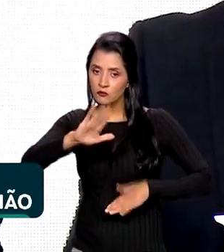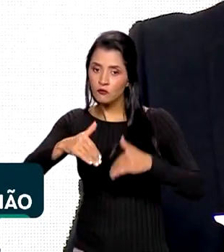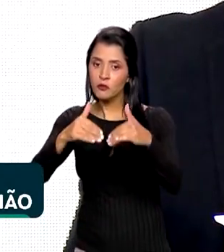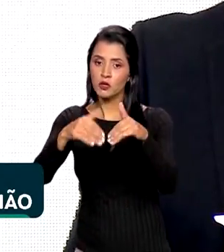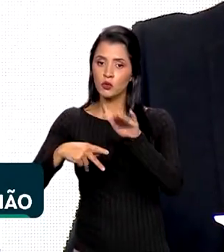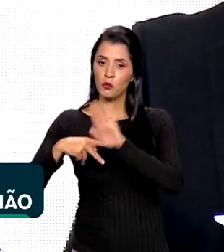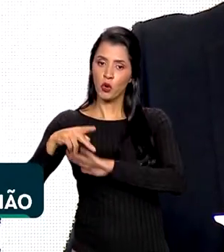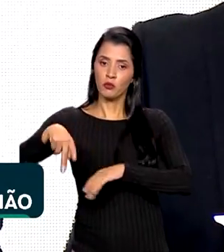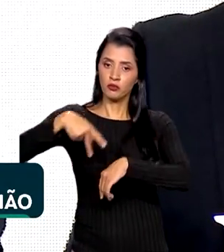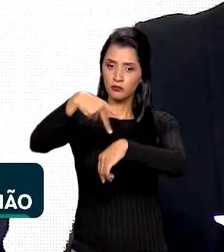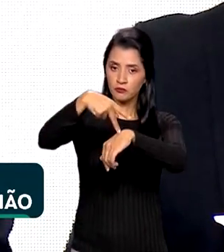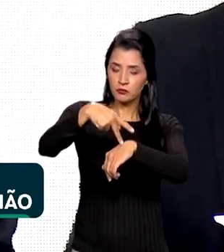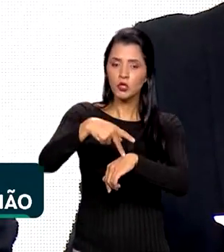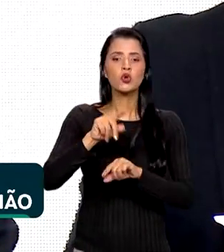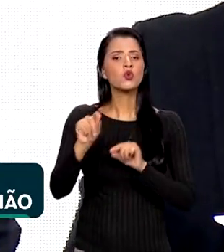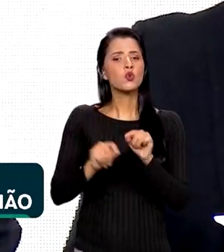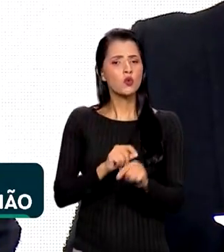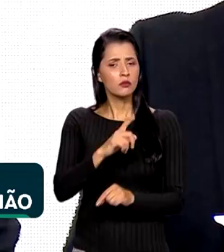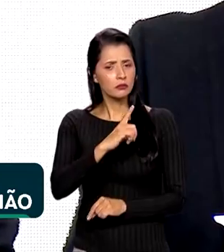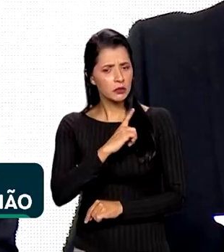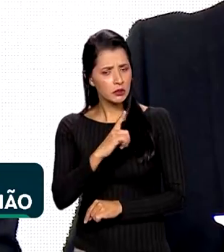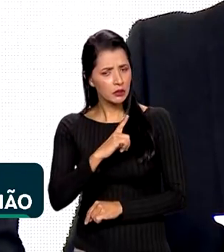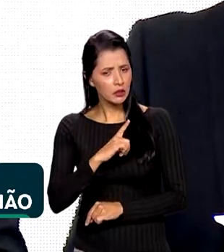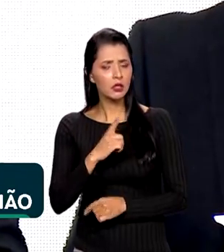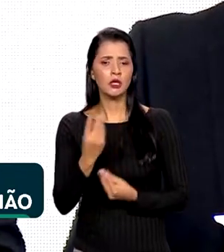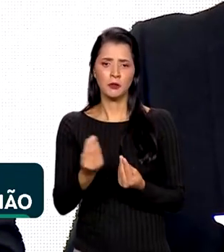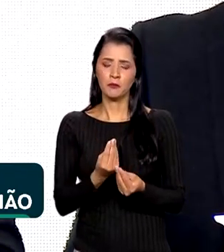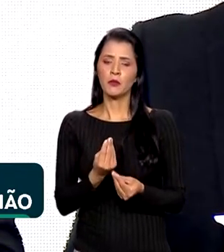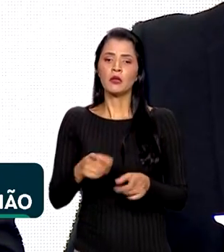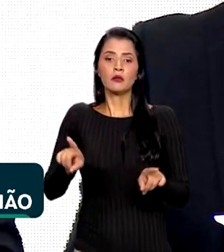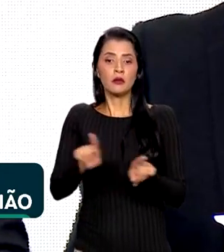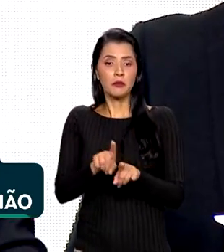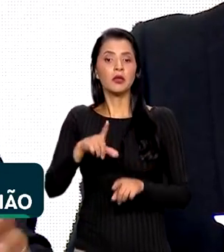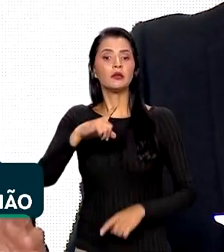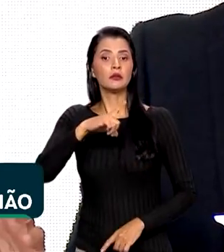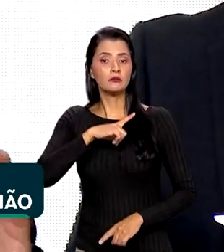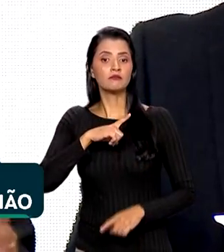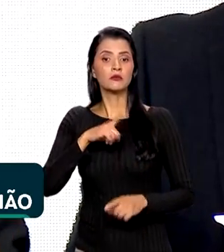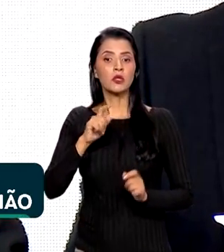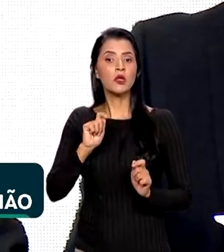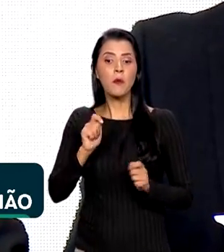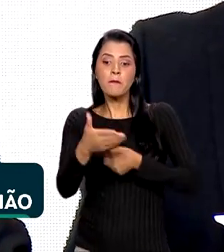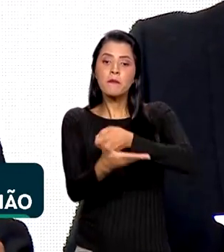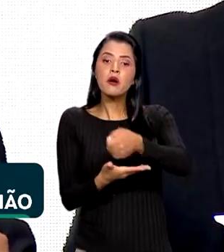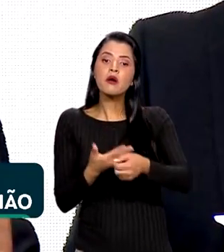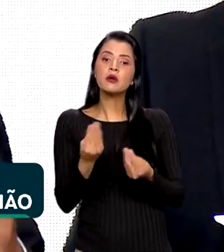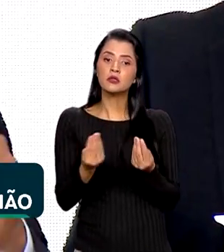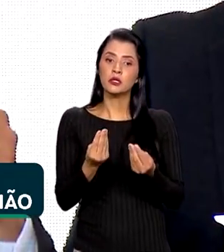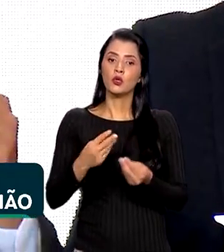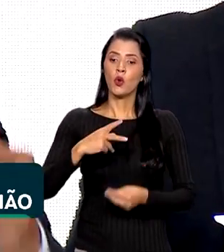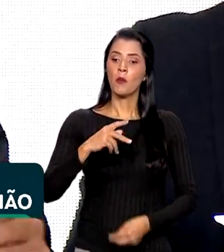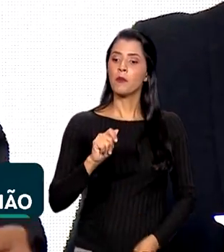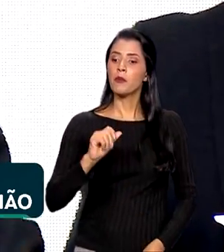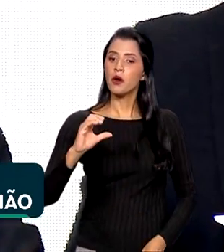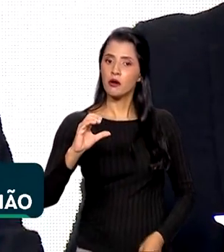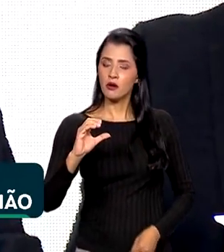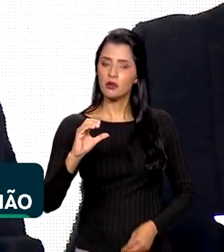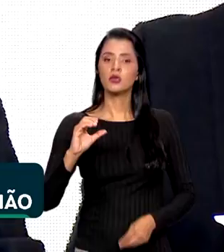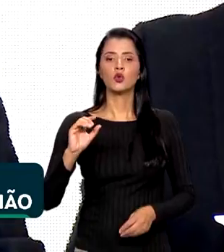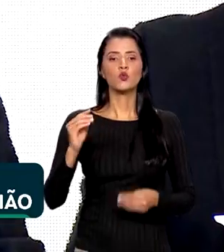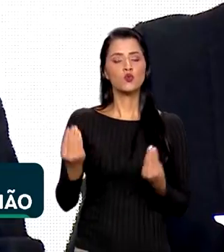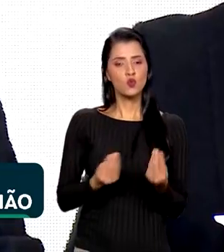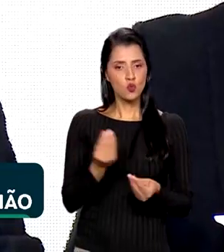país, que contará e terá como ação basilar do PAC as